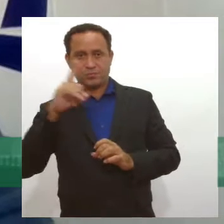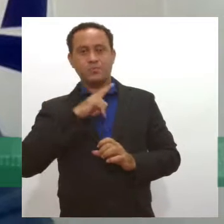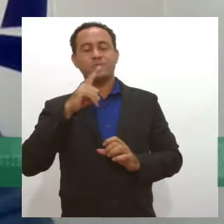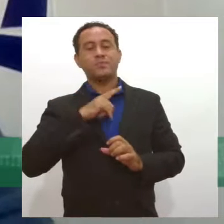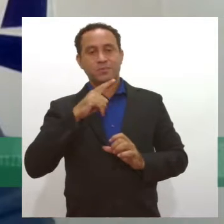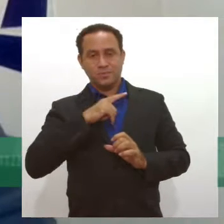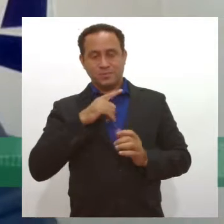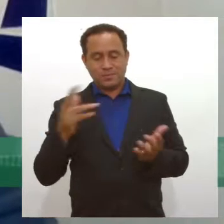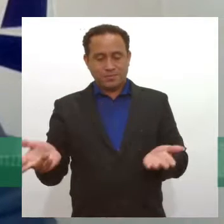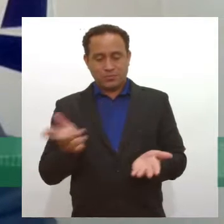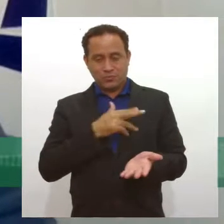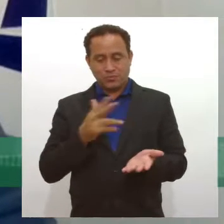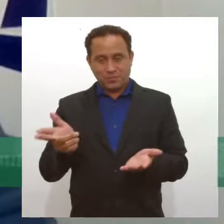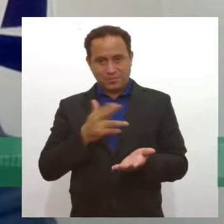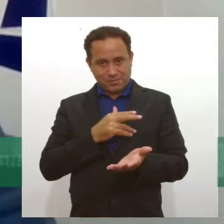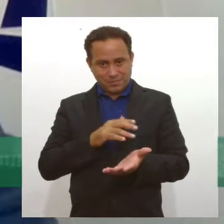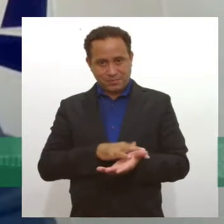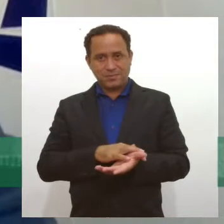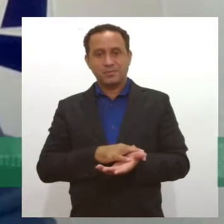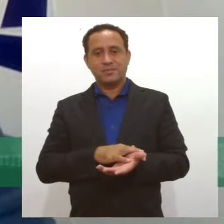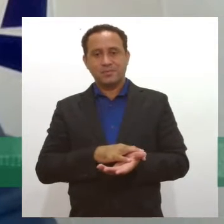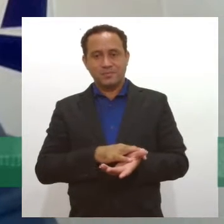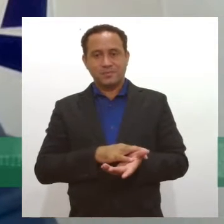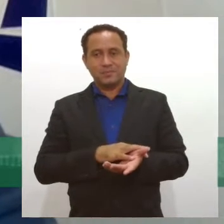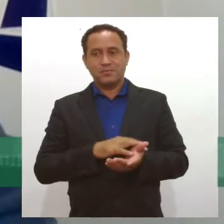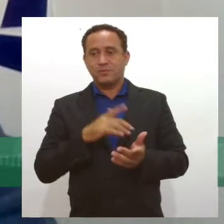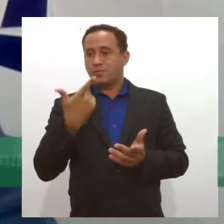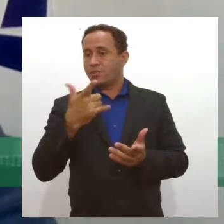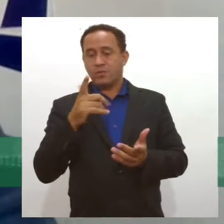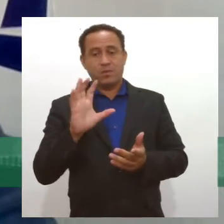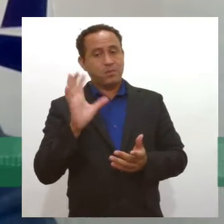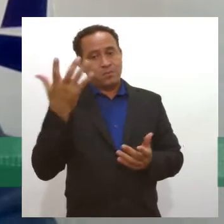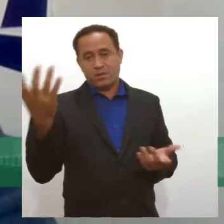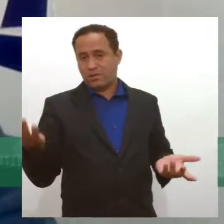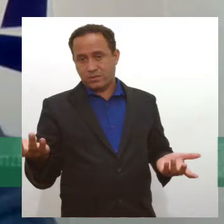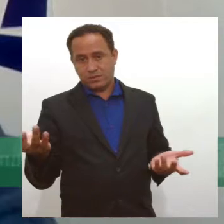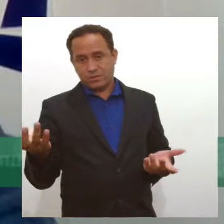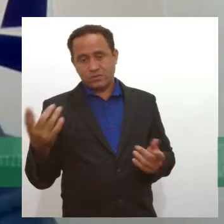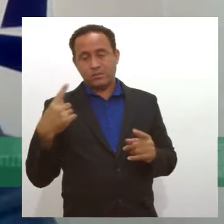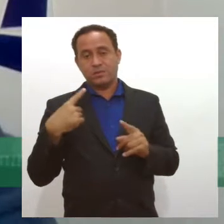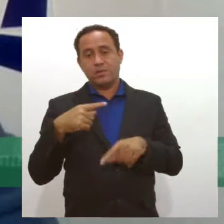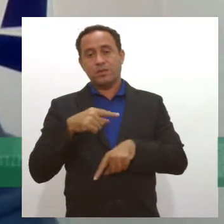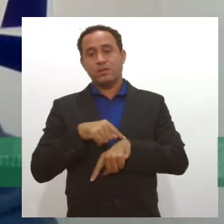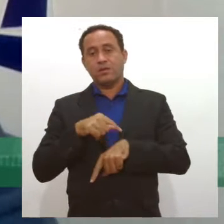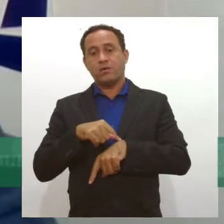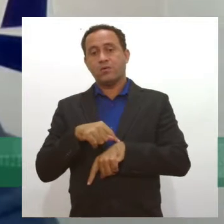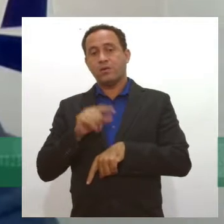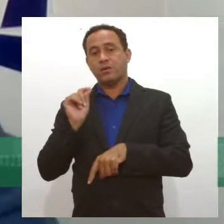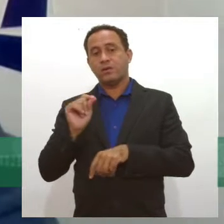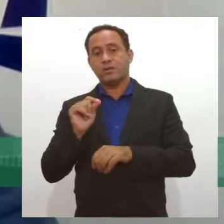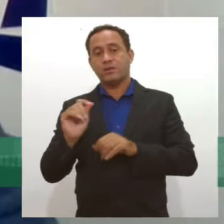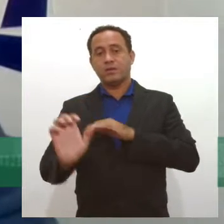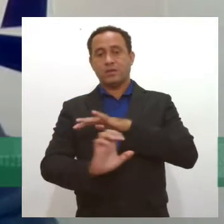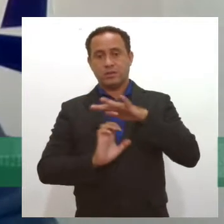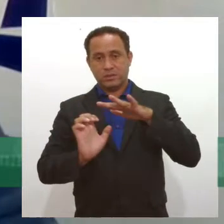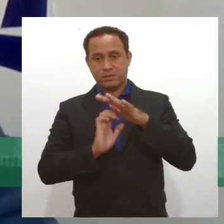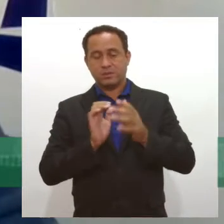das revistas deixarão de existir a partir do momento que essas